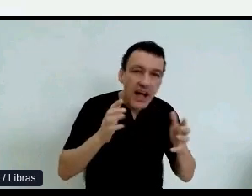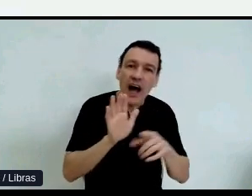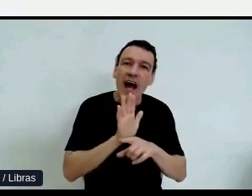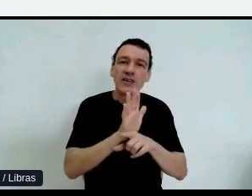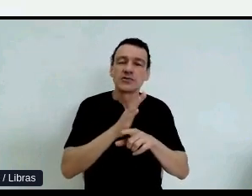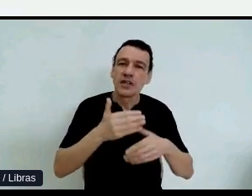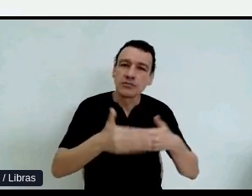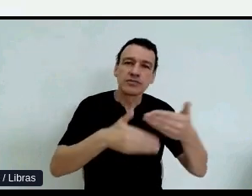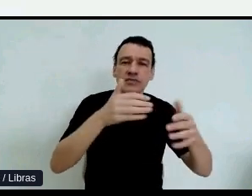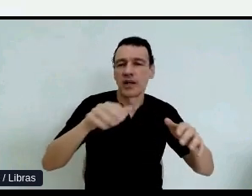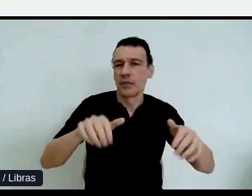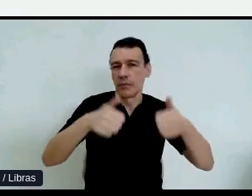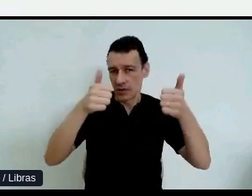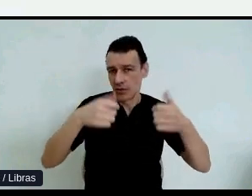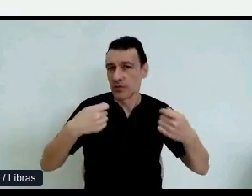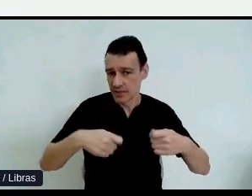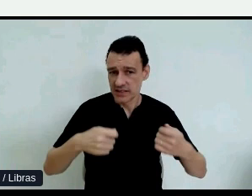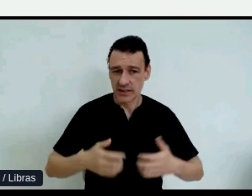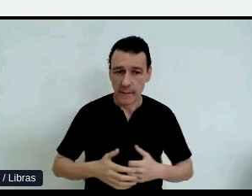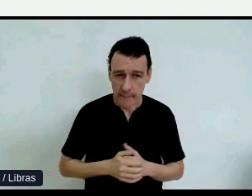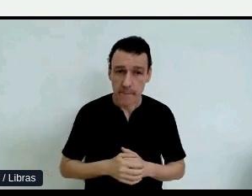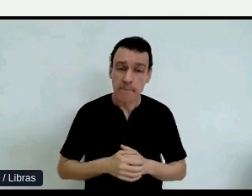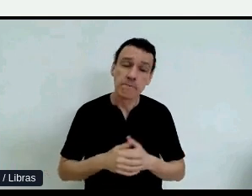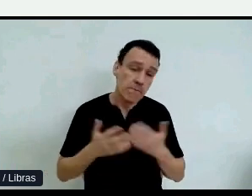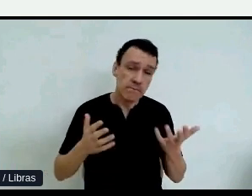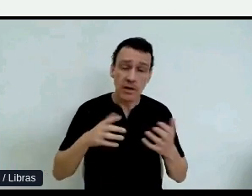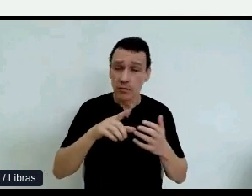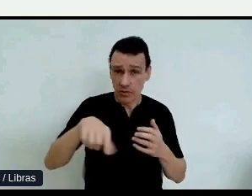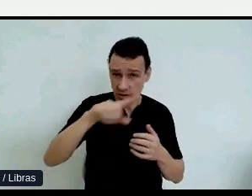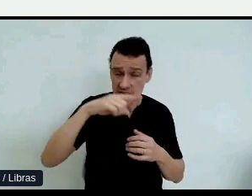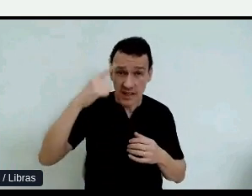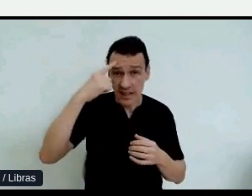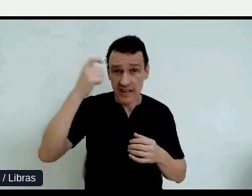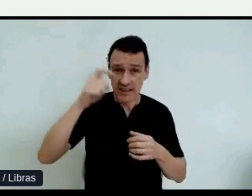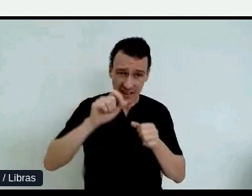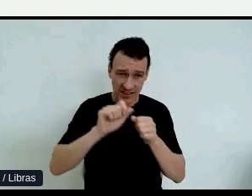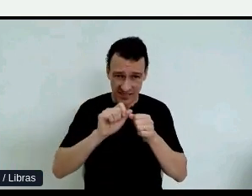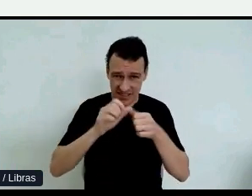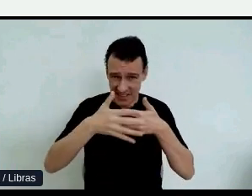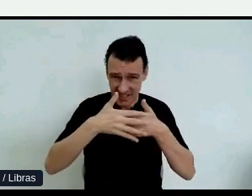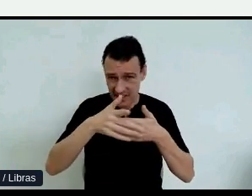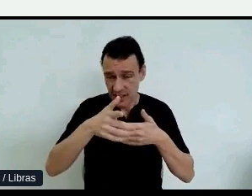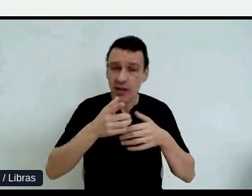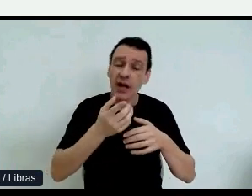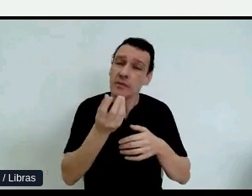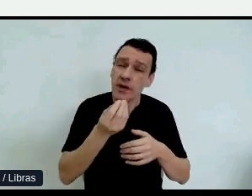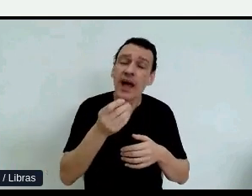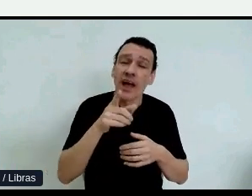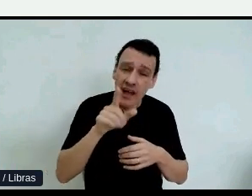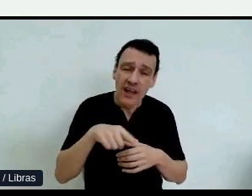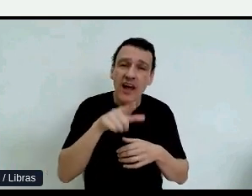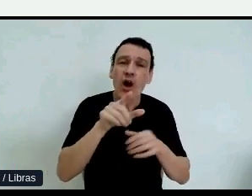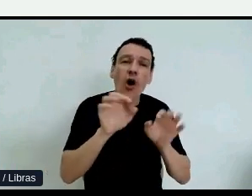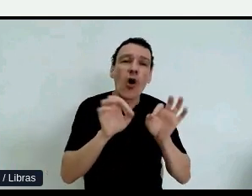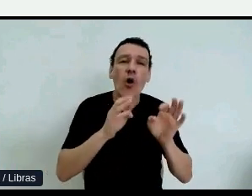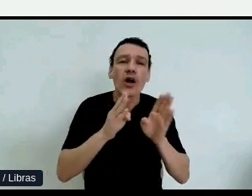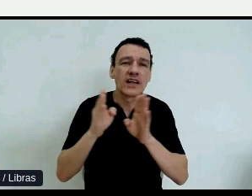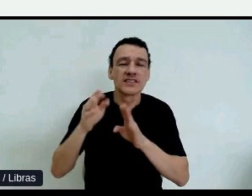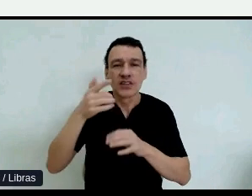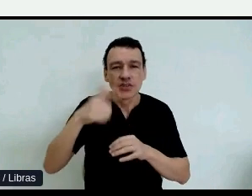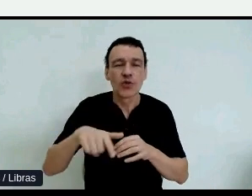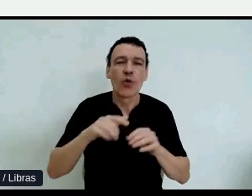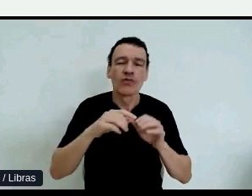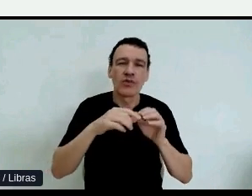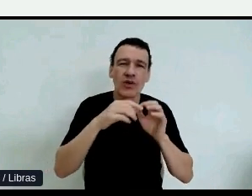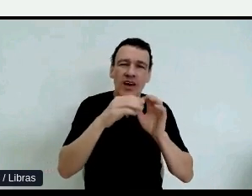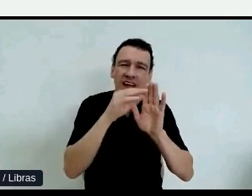E assim, a ideia, né, do framework é basicamente isso. Não é nada demais, é só reorganizar os itens da WCAG de uma